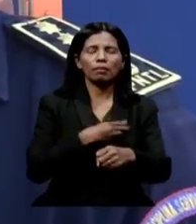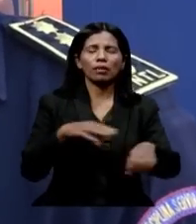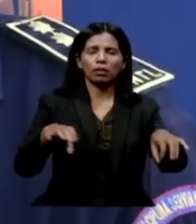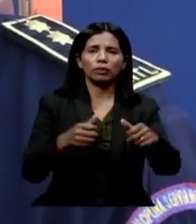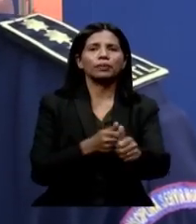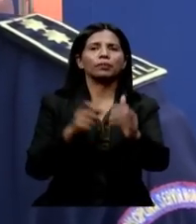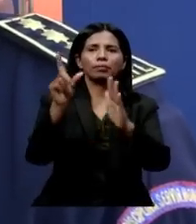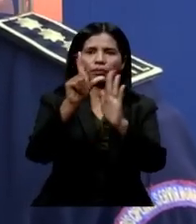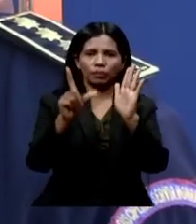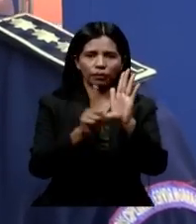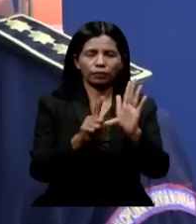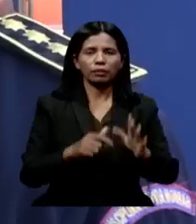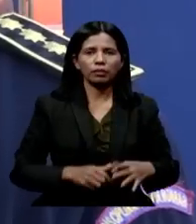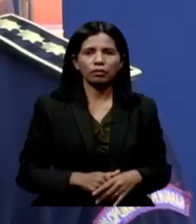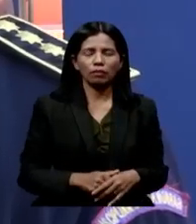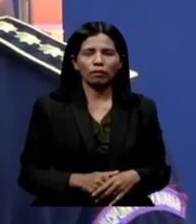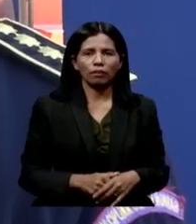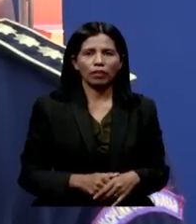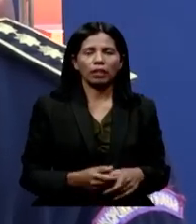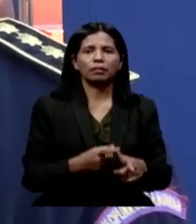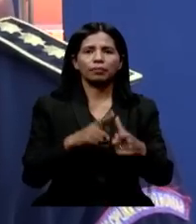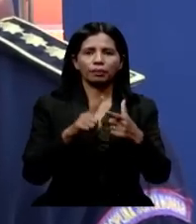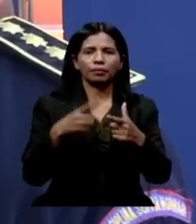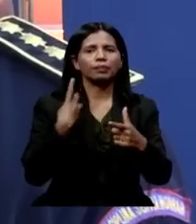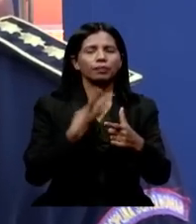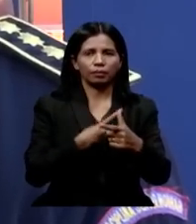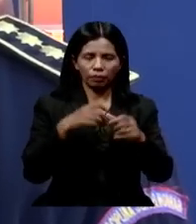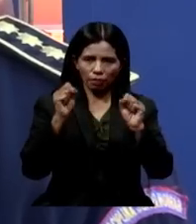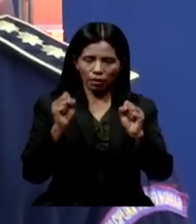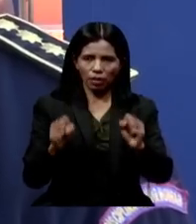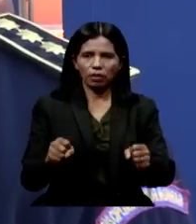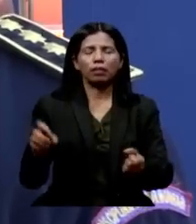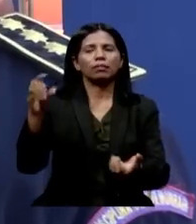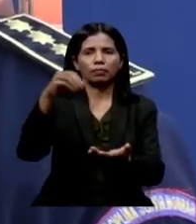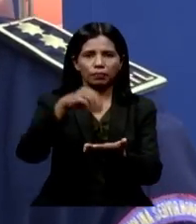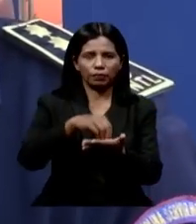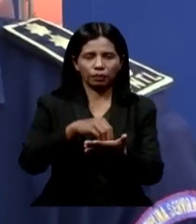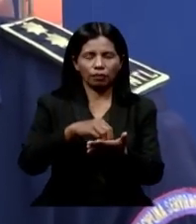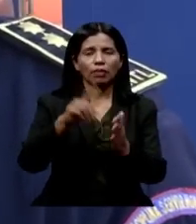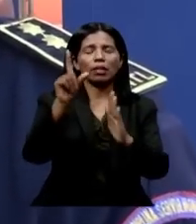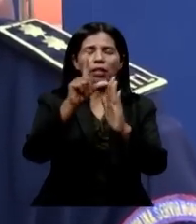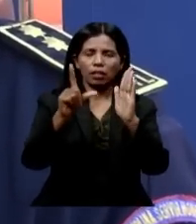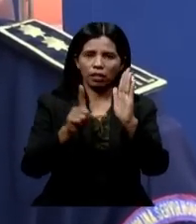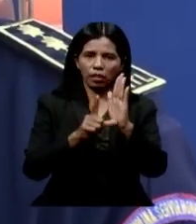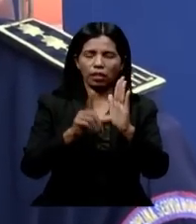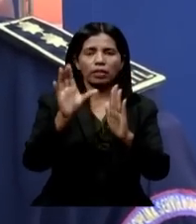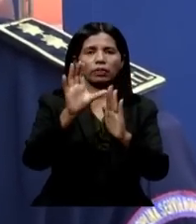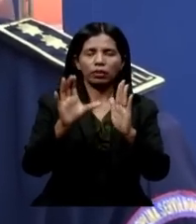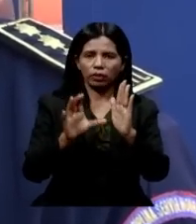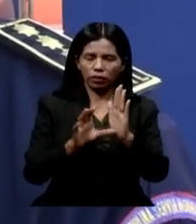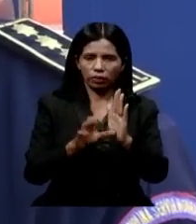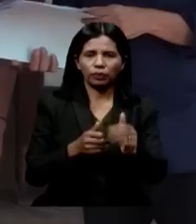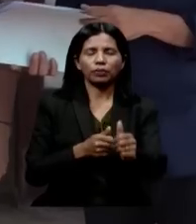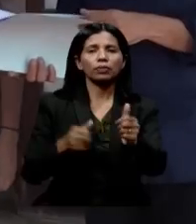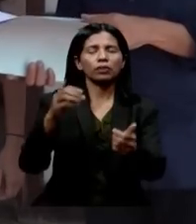balei. Nune para itabele hatur orang konstitusional tuernya